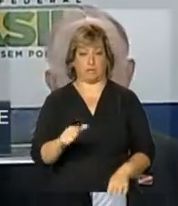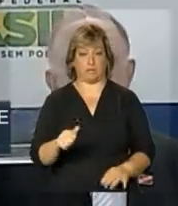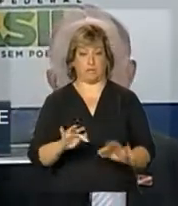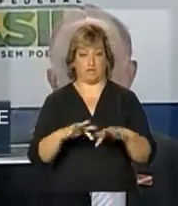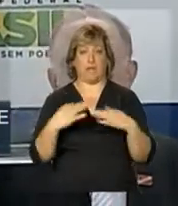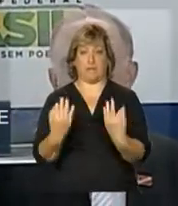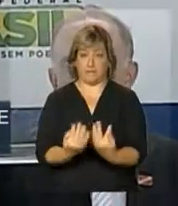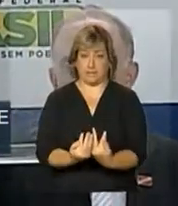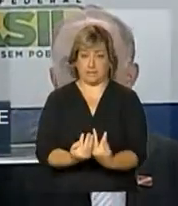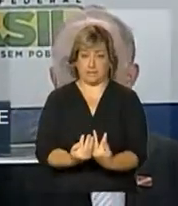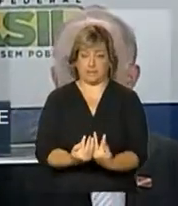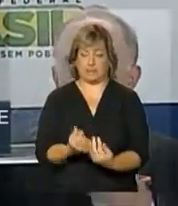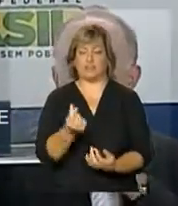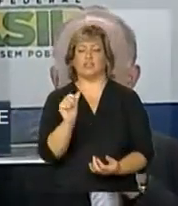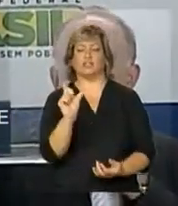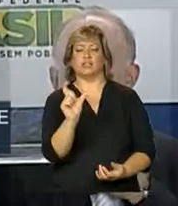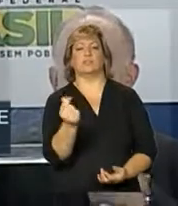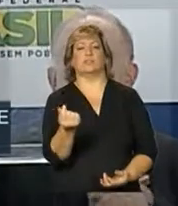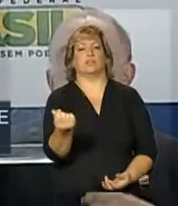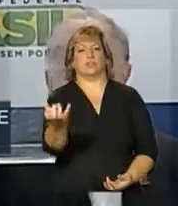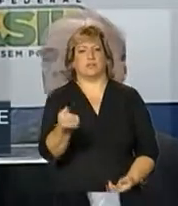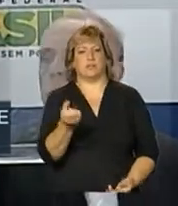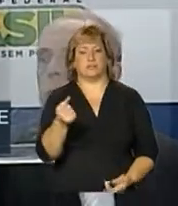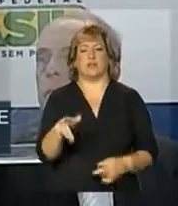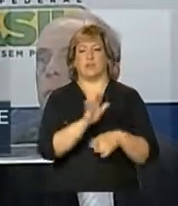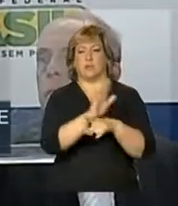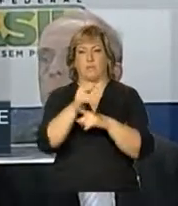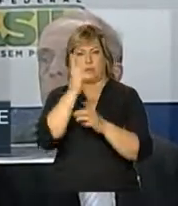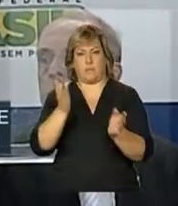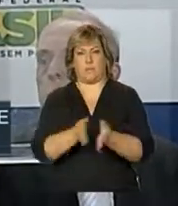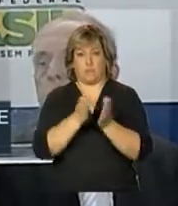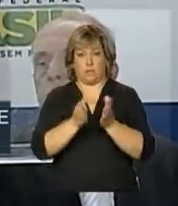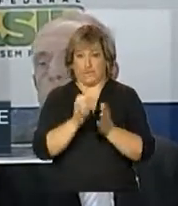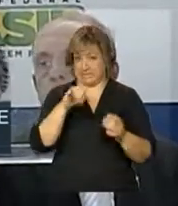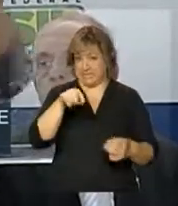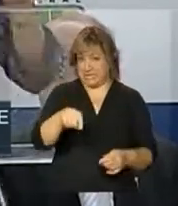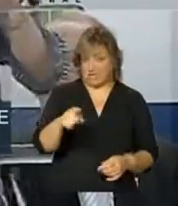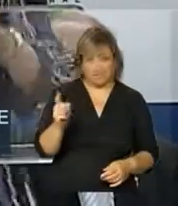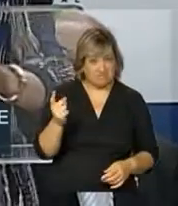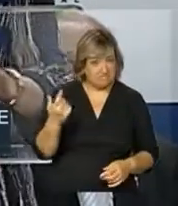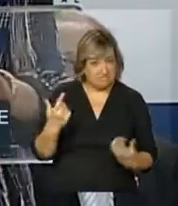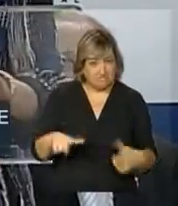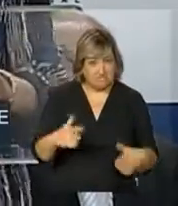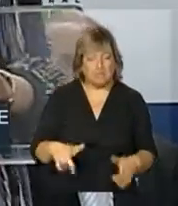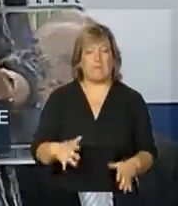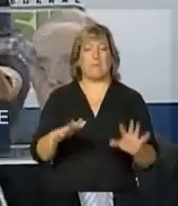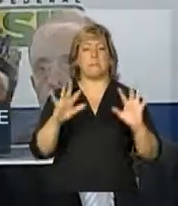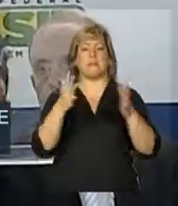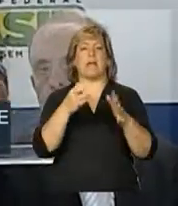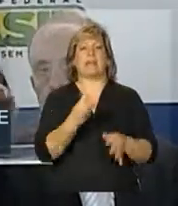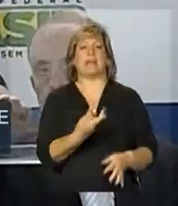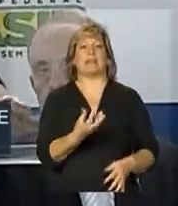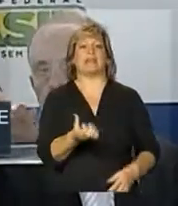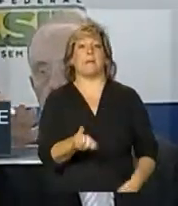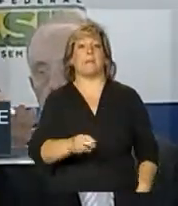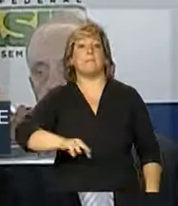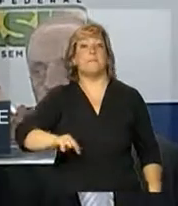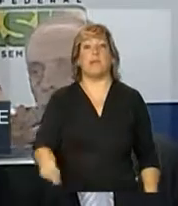então, se ele não tivesse existido, em torno de 36 milhões de